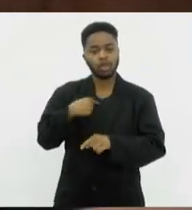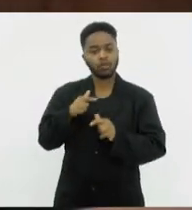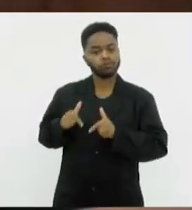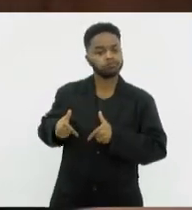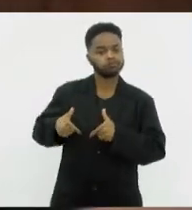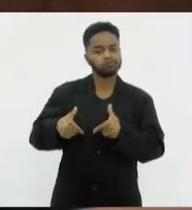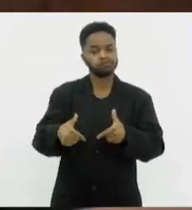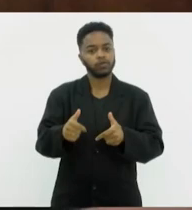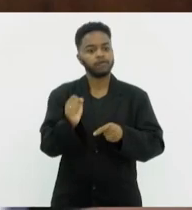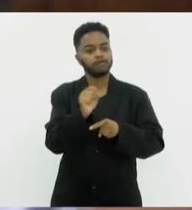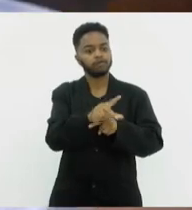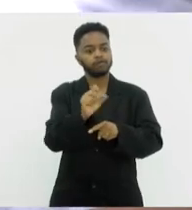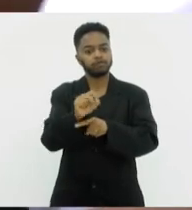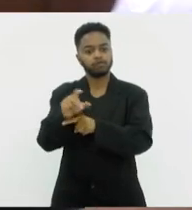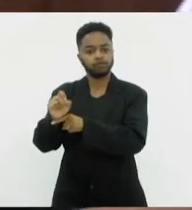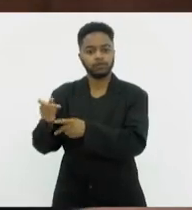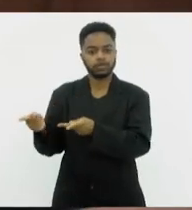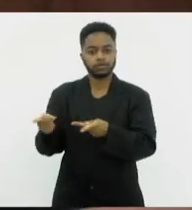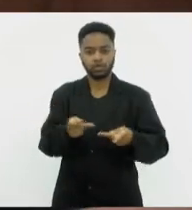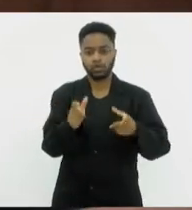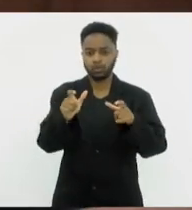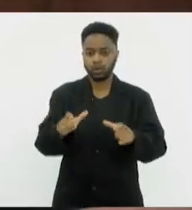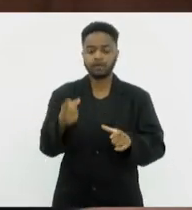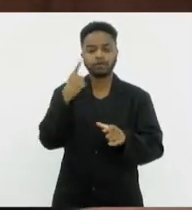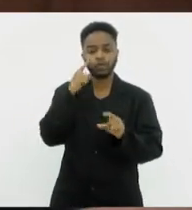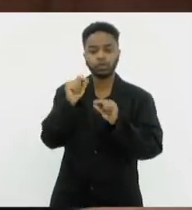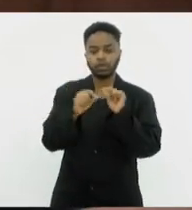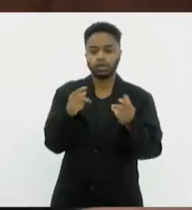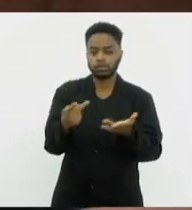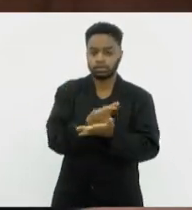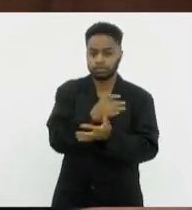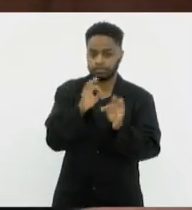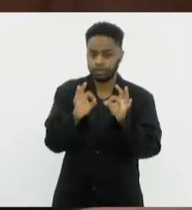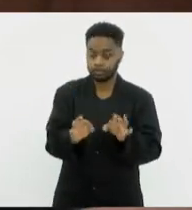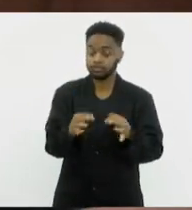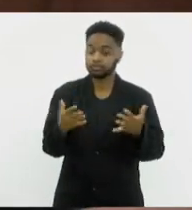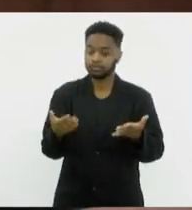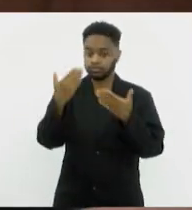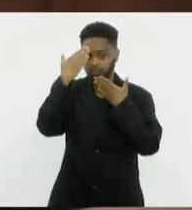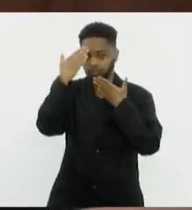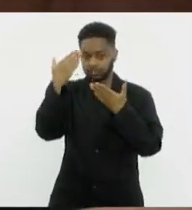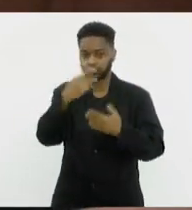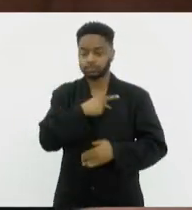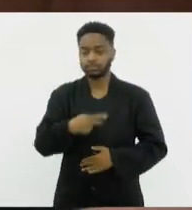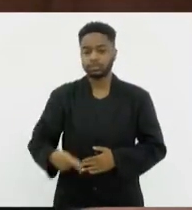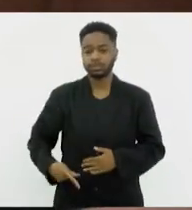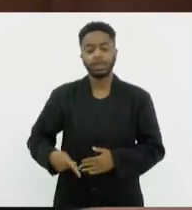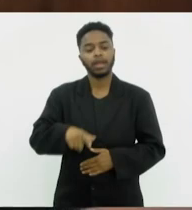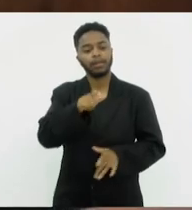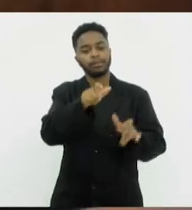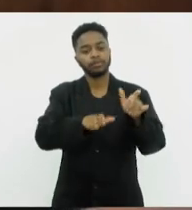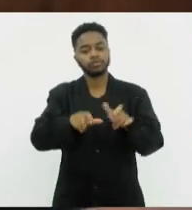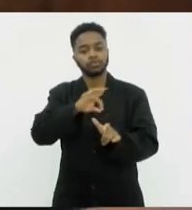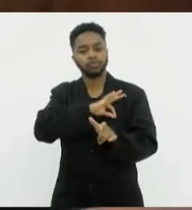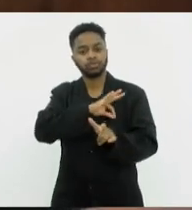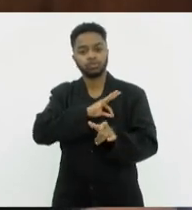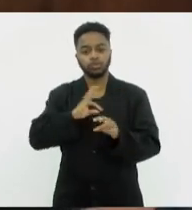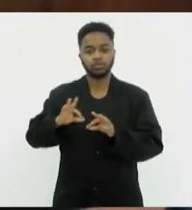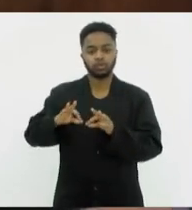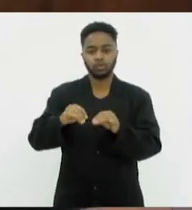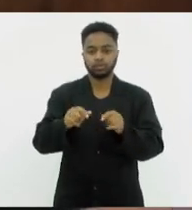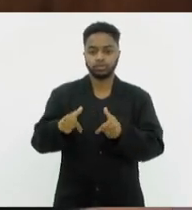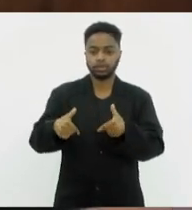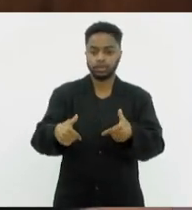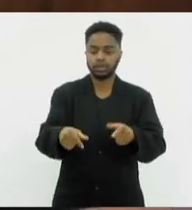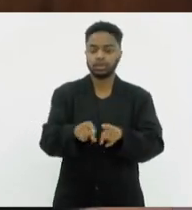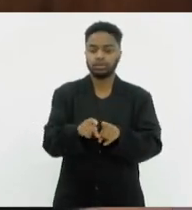locais, vendo realmente o que está acontecendo. Então, quero aqui agradecer, senhor presidente, a todos os policiais que também estiveram presentes ali na operação, ao capitão